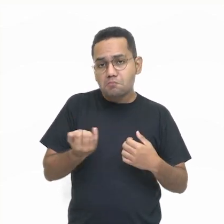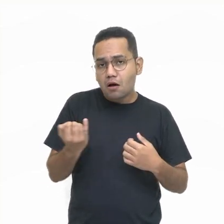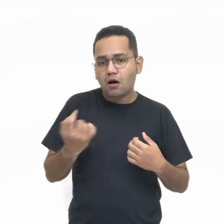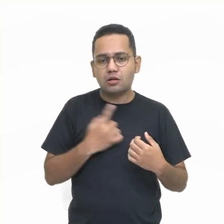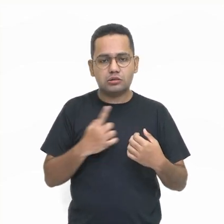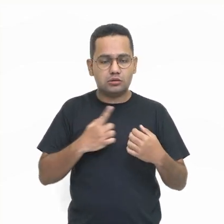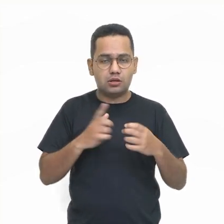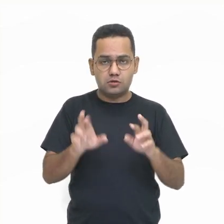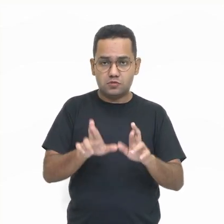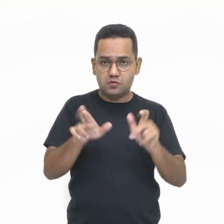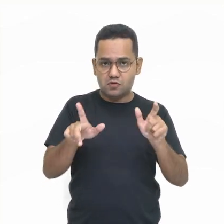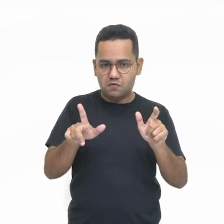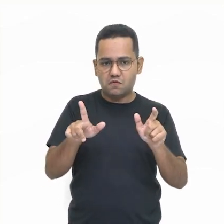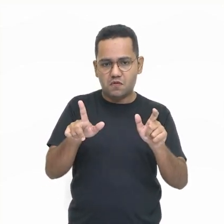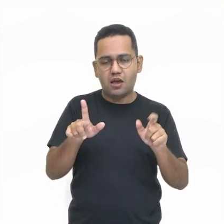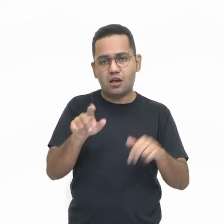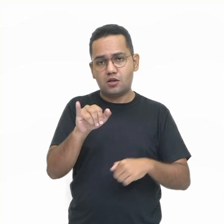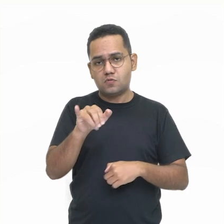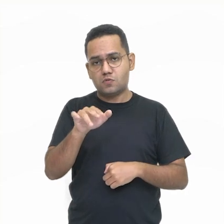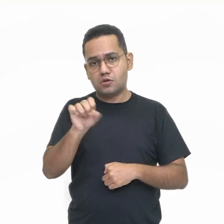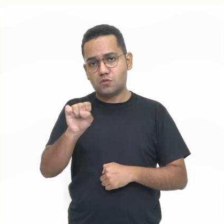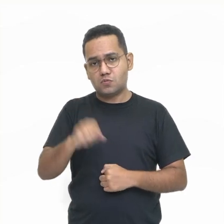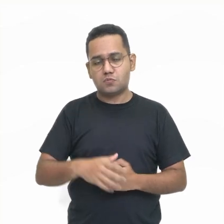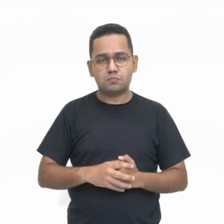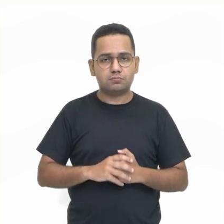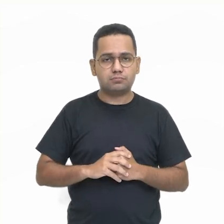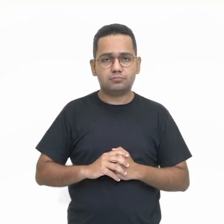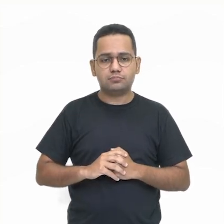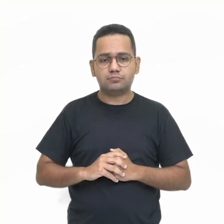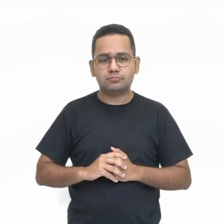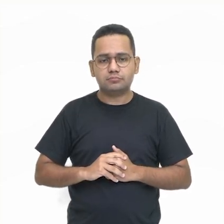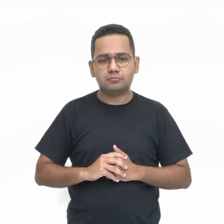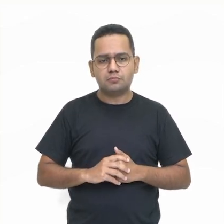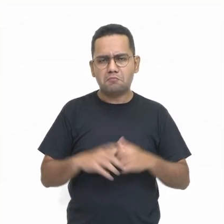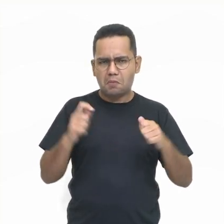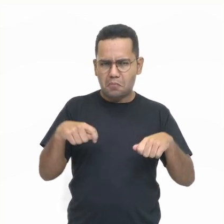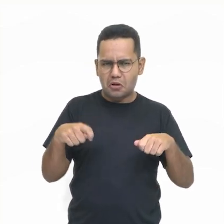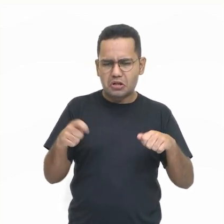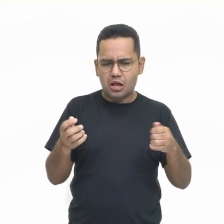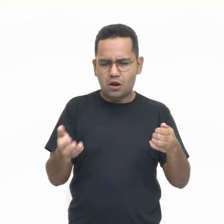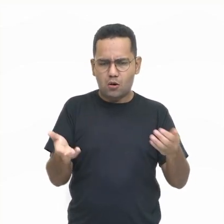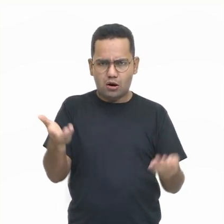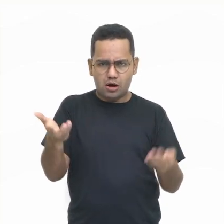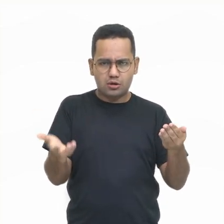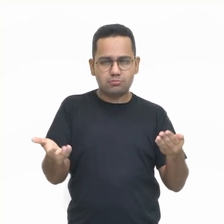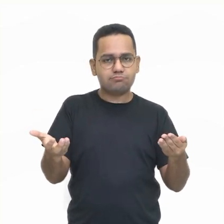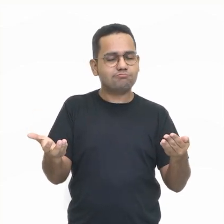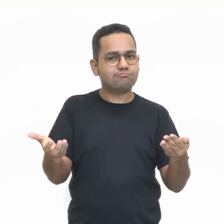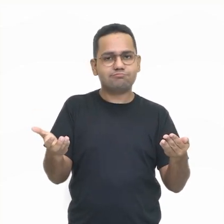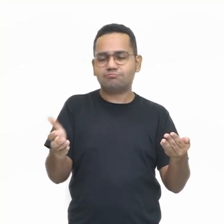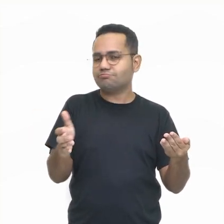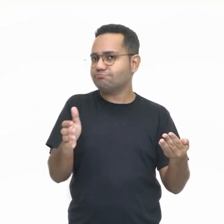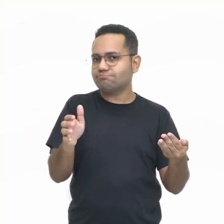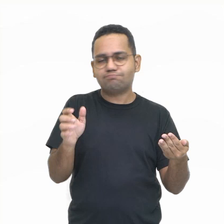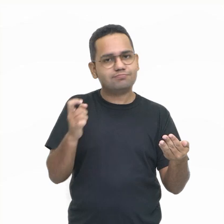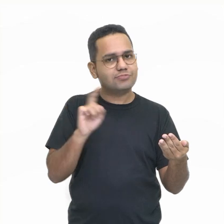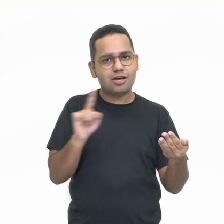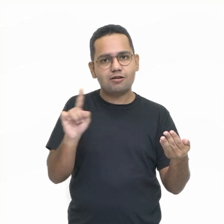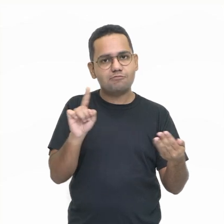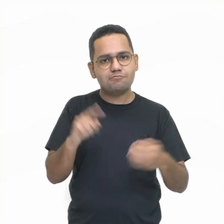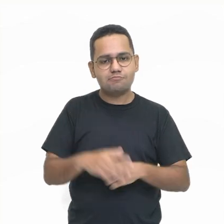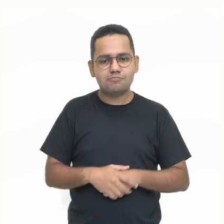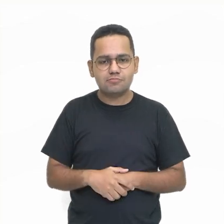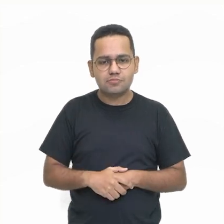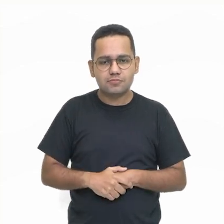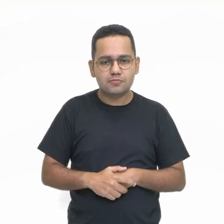desses íons. Eu não posso ter esses íons em equilíbrio. Então, eu preciso colocar o